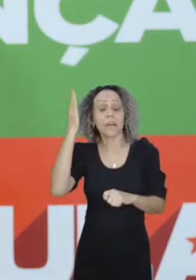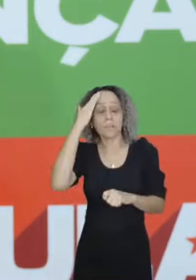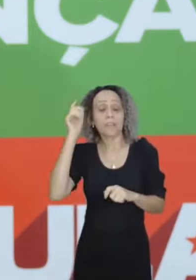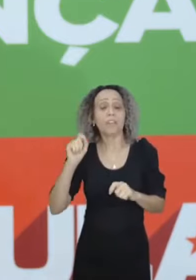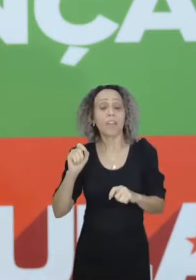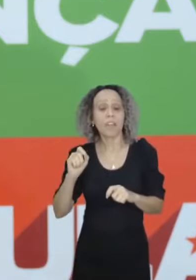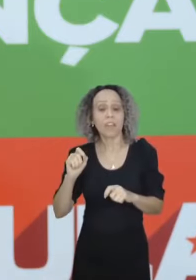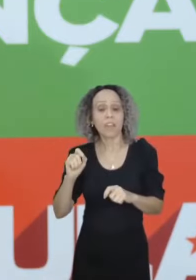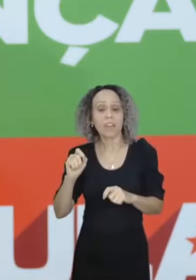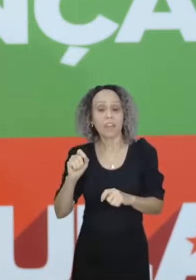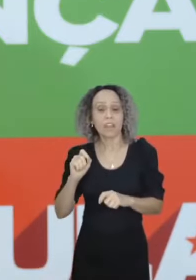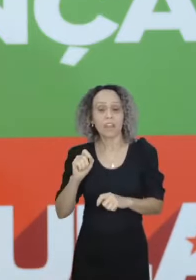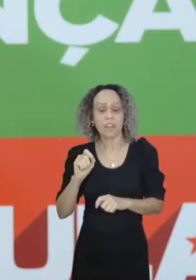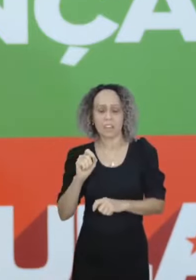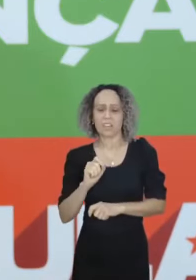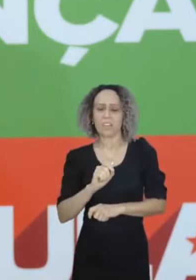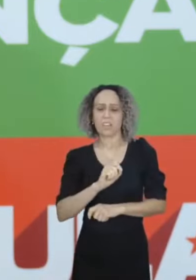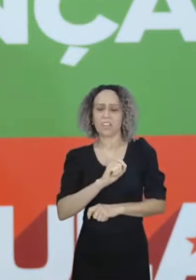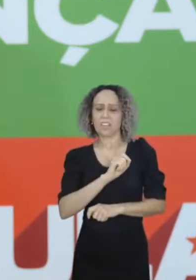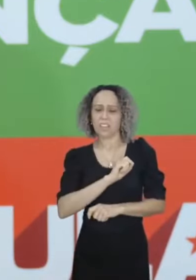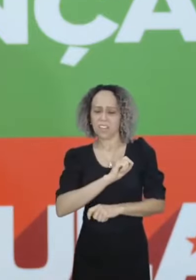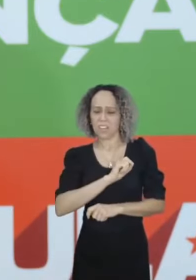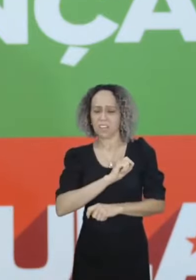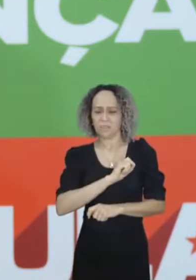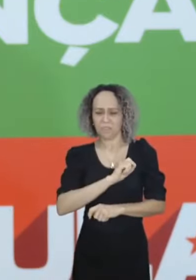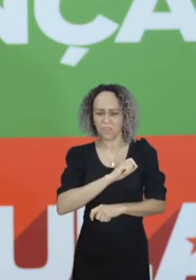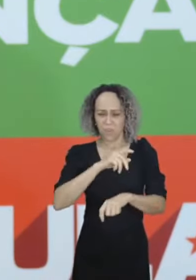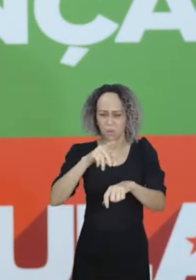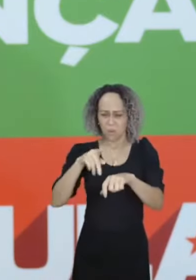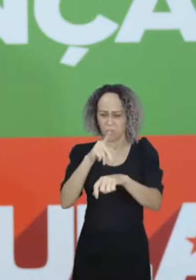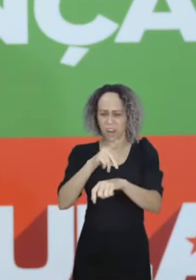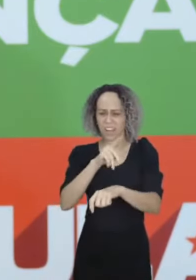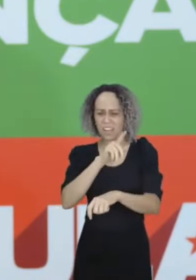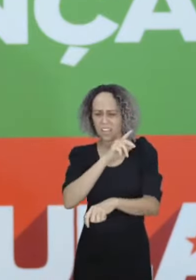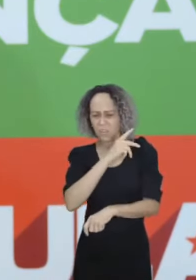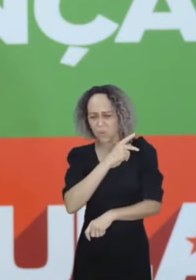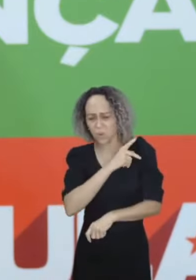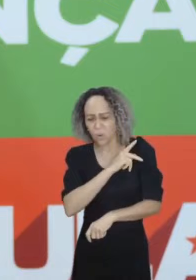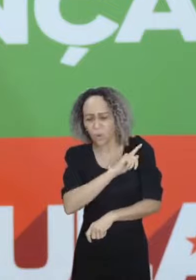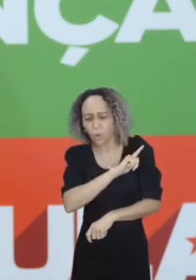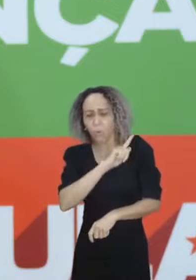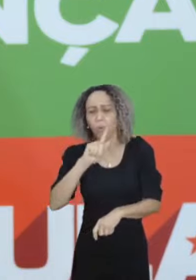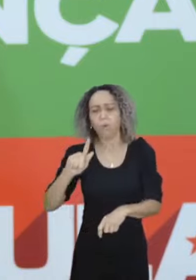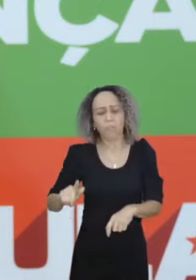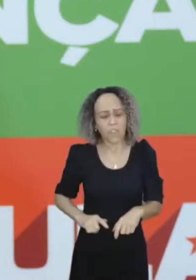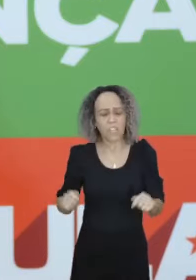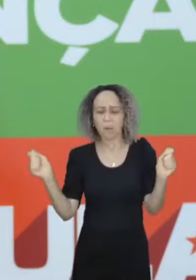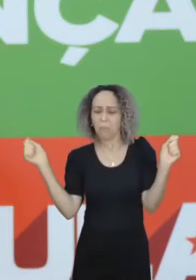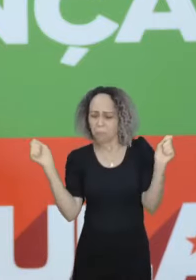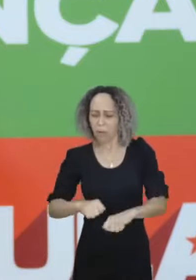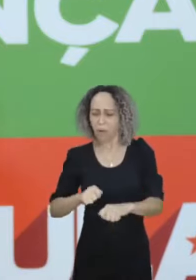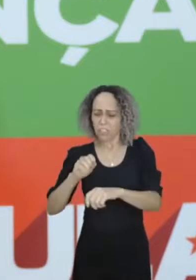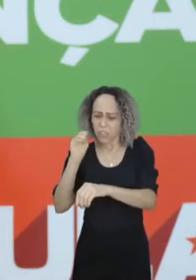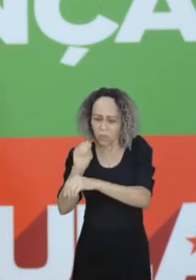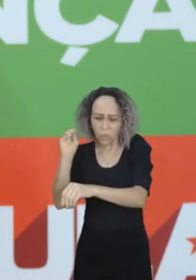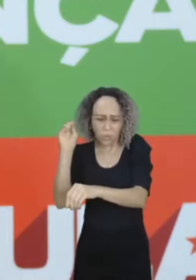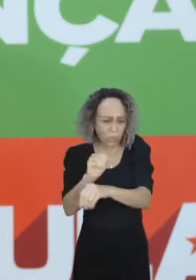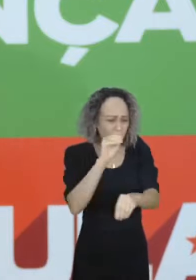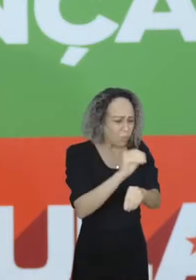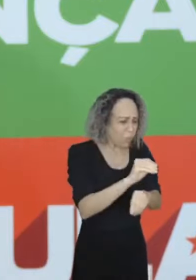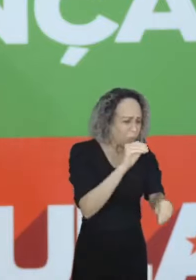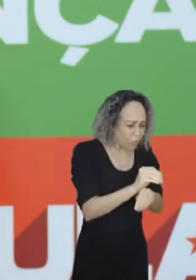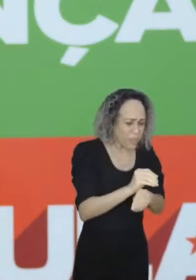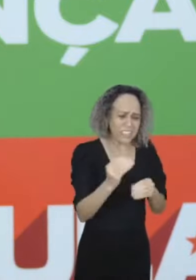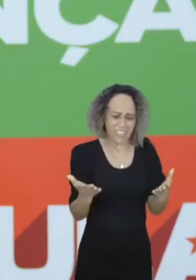coisa sem precisar da polícia. É só cumprir com as suas funções sociais para melhorar a vida do povo. No mais, obrigado, Aloysio